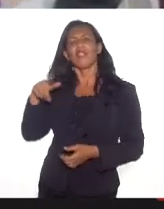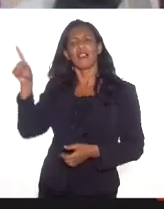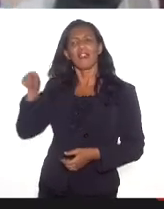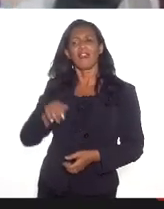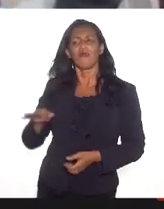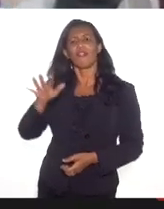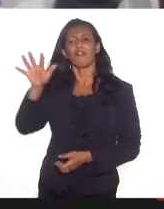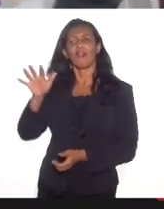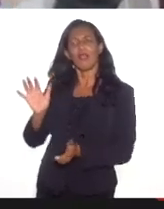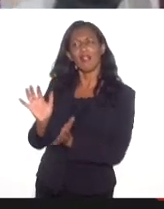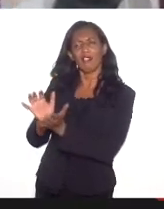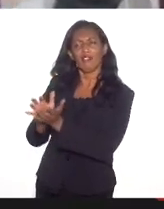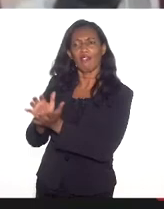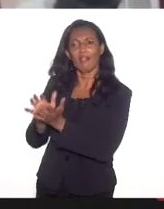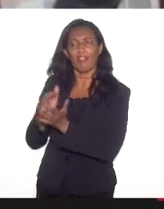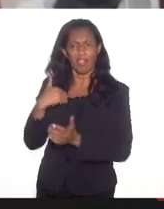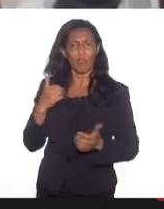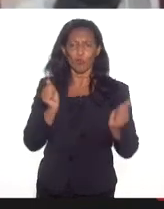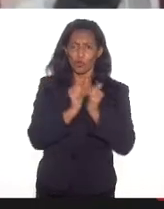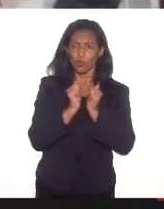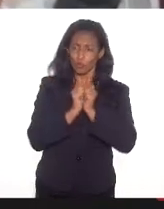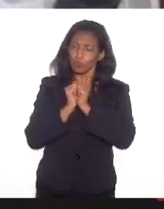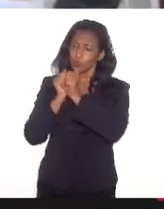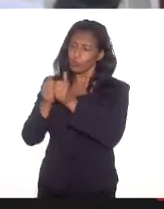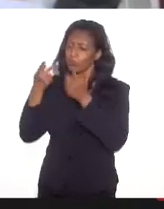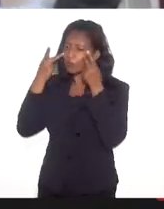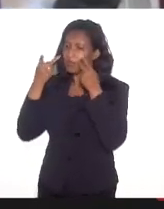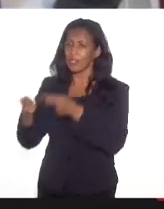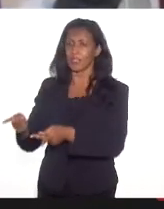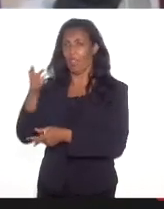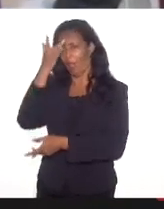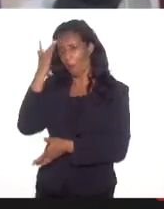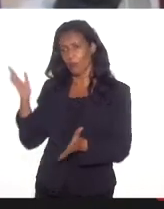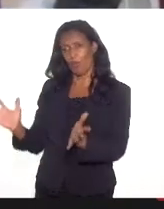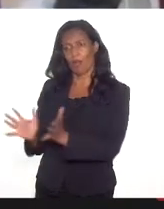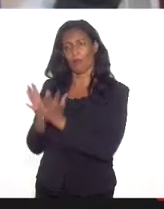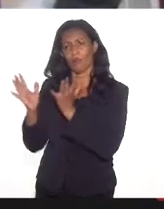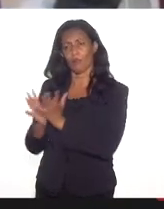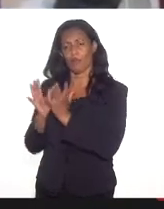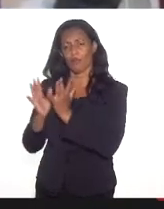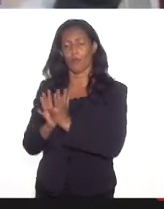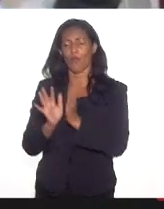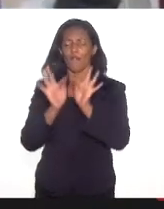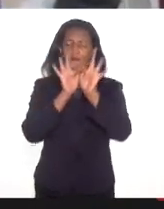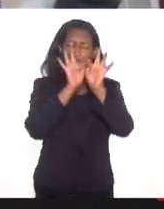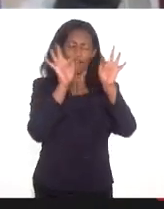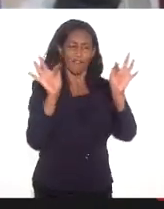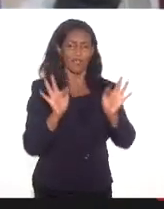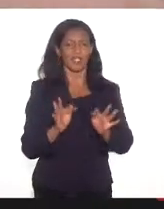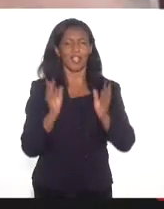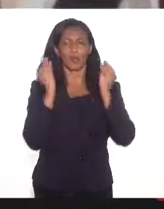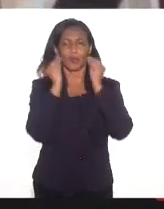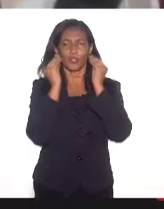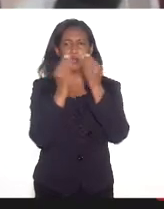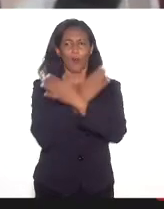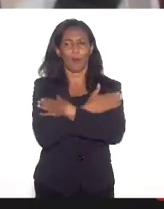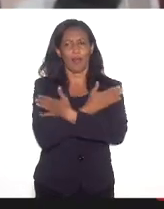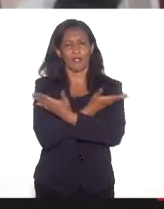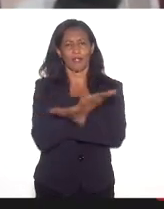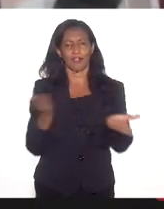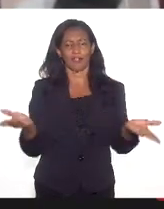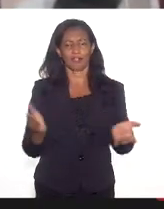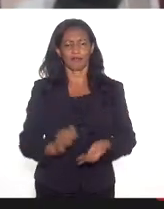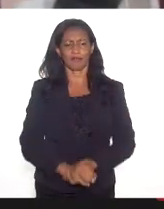me propuserem eu vou junto com vocês tá bom felicidade um abraço a todos